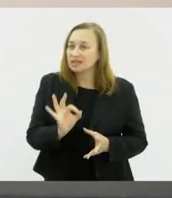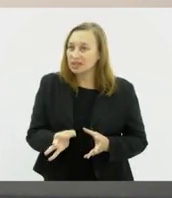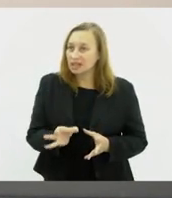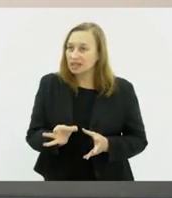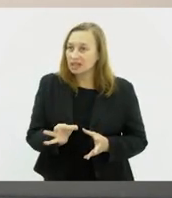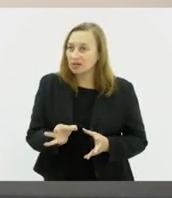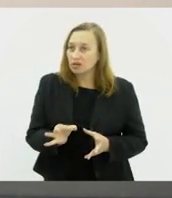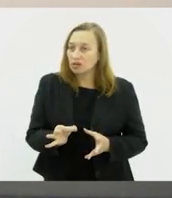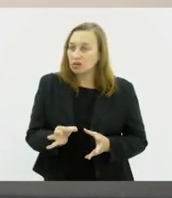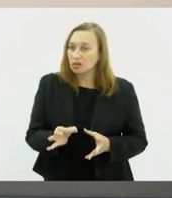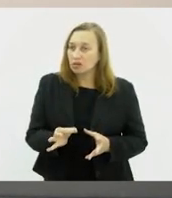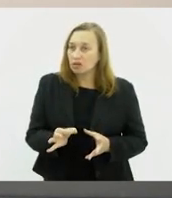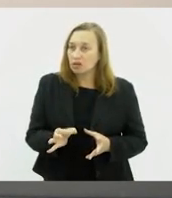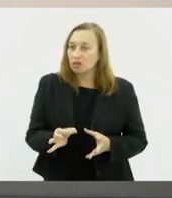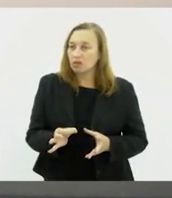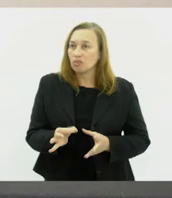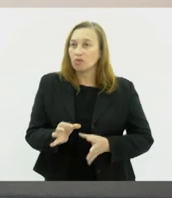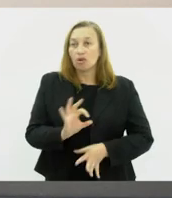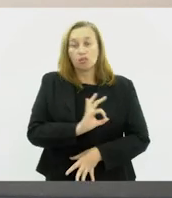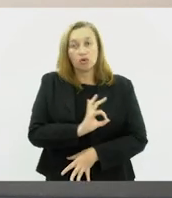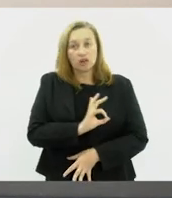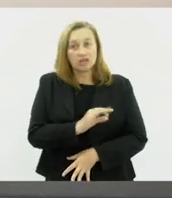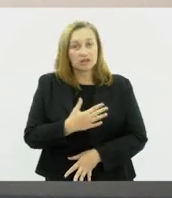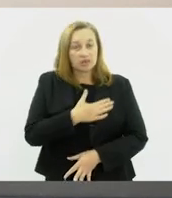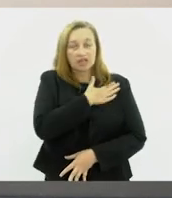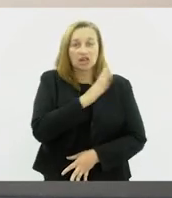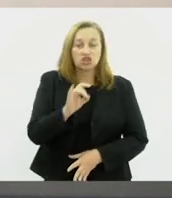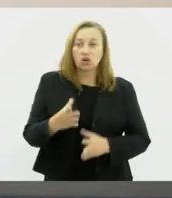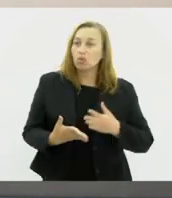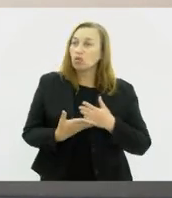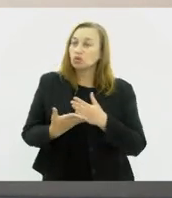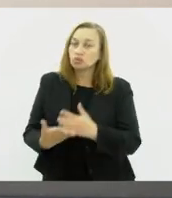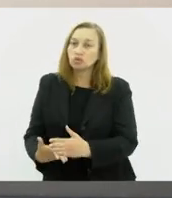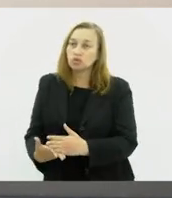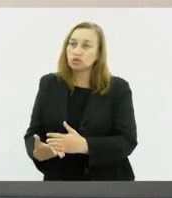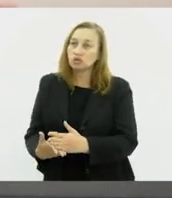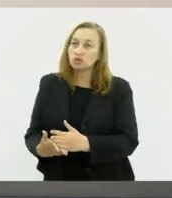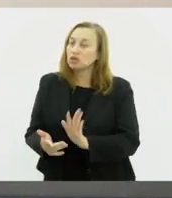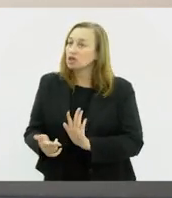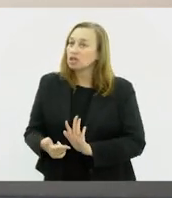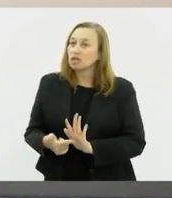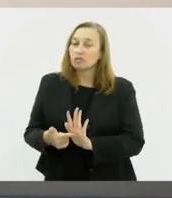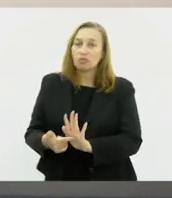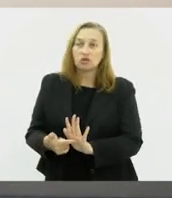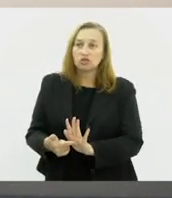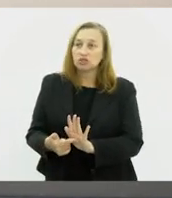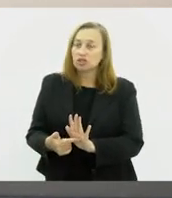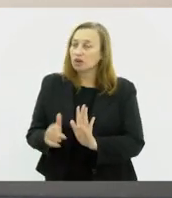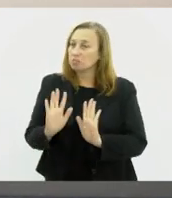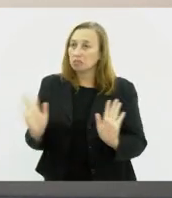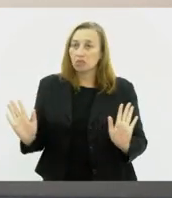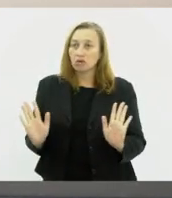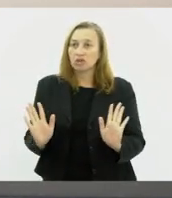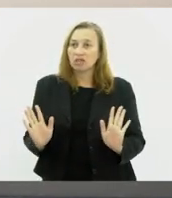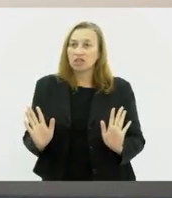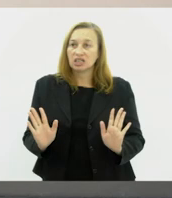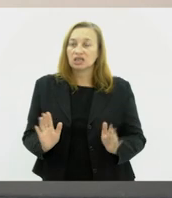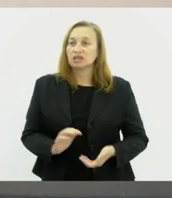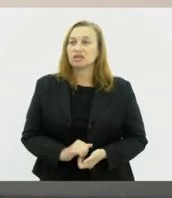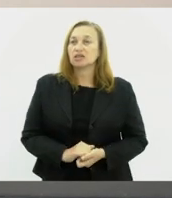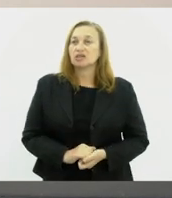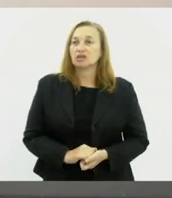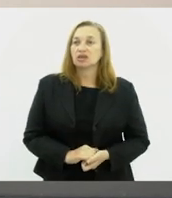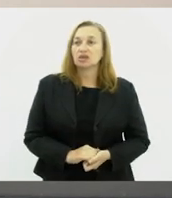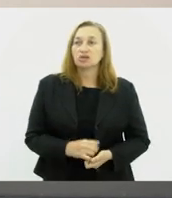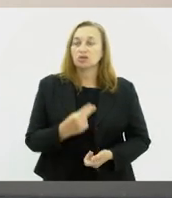não cabe oo policial militar cabe a policial militar conduzir a ocorrência e os fatos entregar daquela forma tá não cabe Além disso não cabe